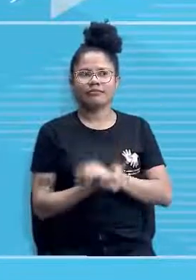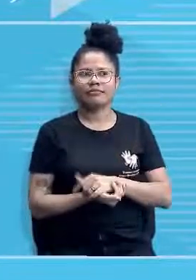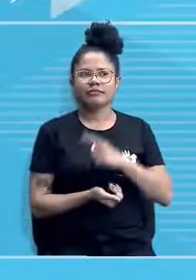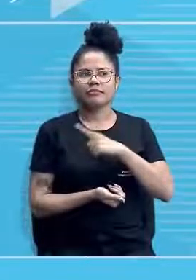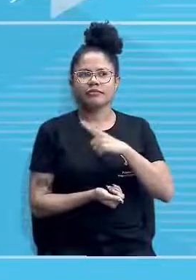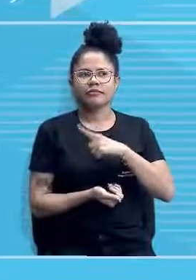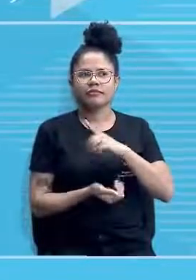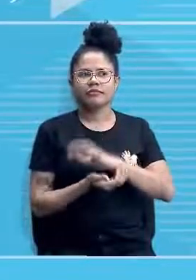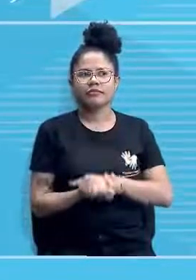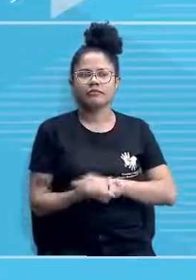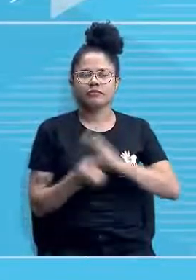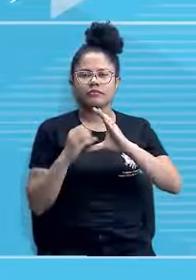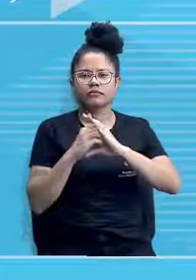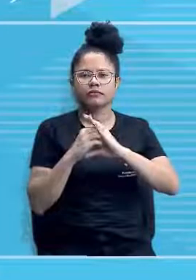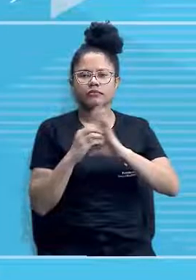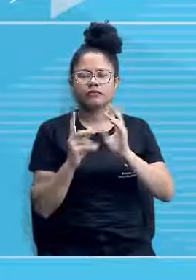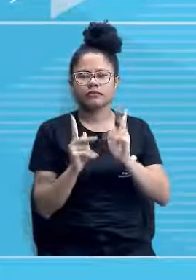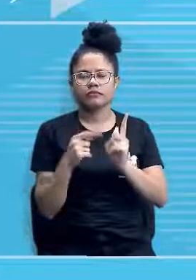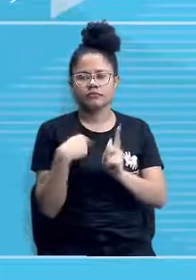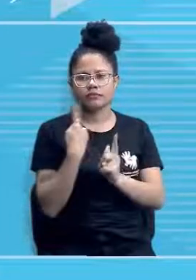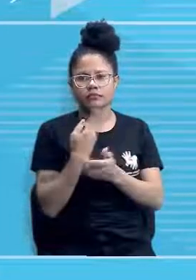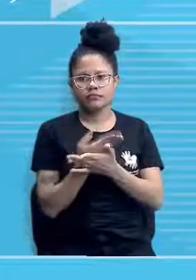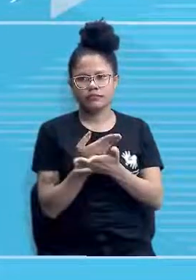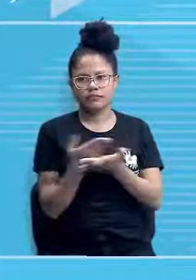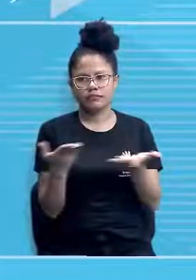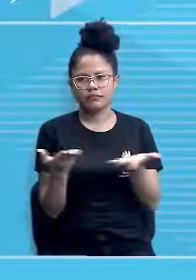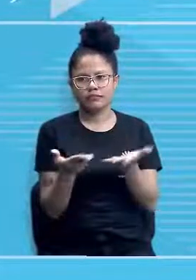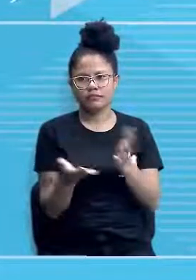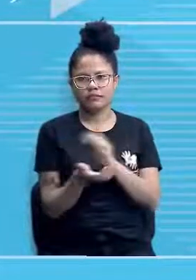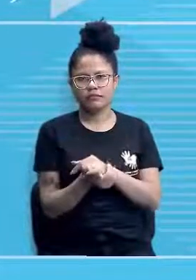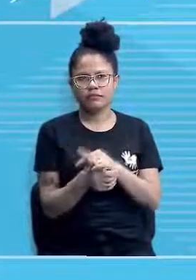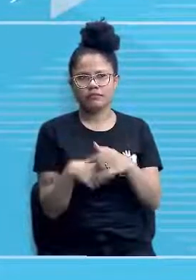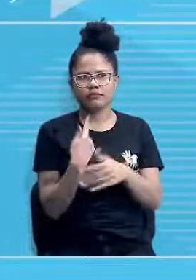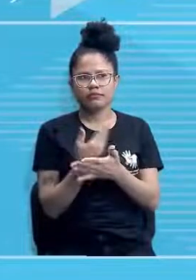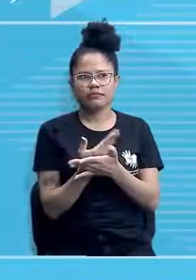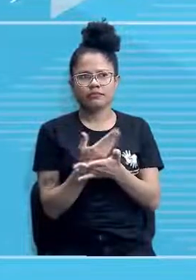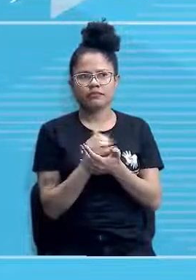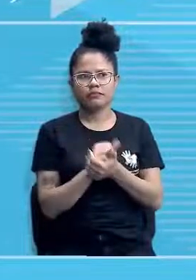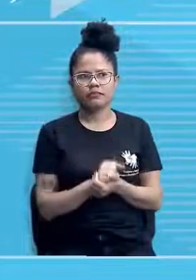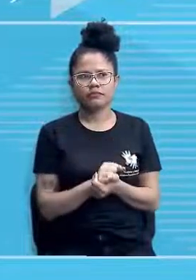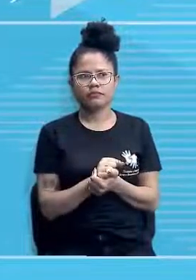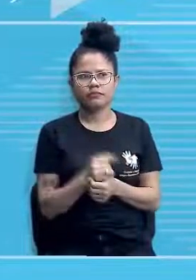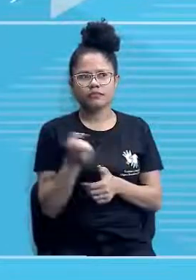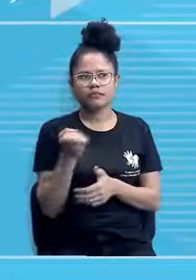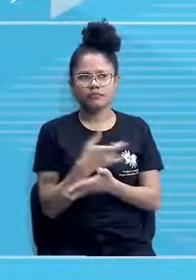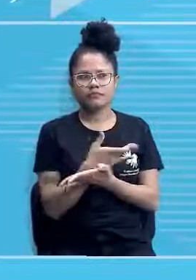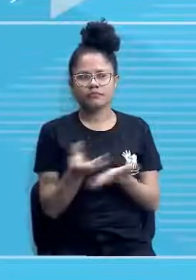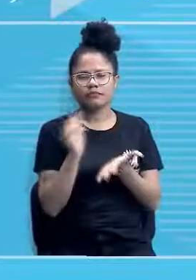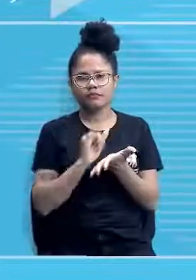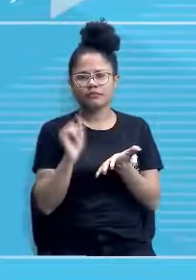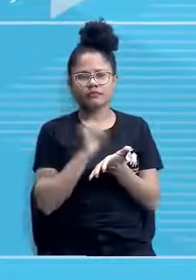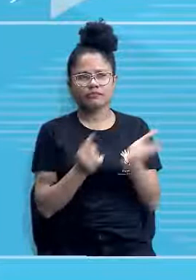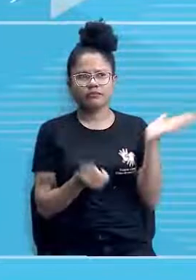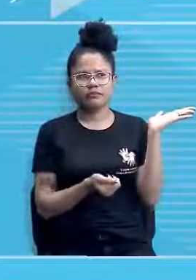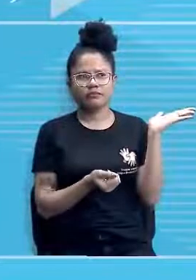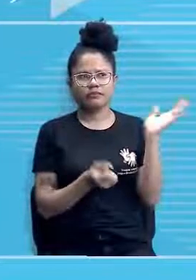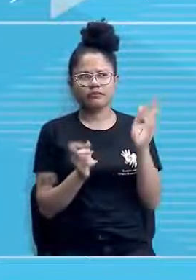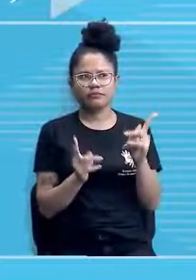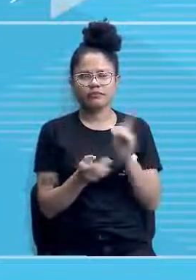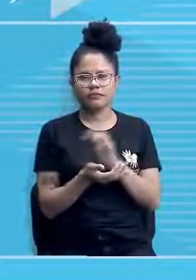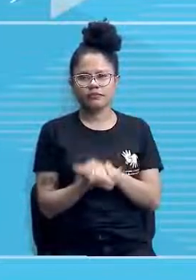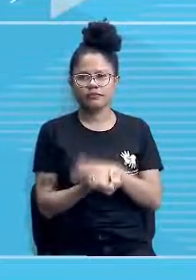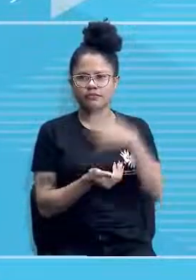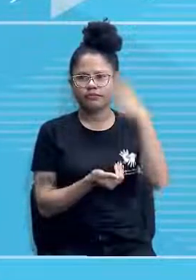aí dos compostos orgânicos que nós vamos trabalhar na hora de hoje eu queria que você fizesse anotação pelo menos essa parte aqui é